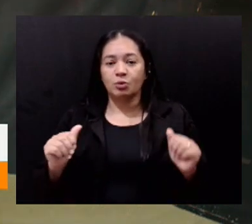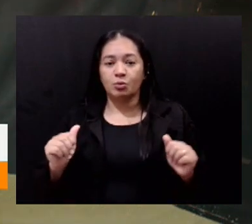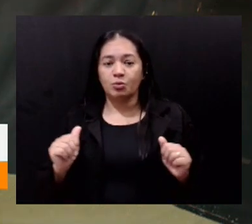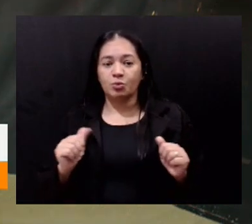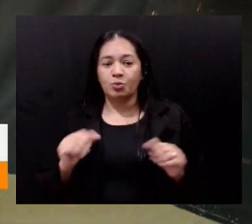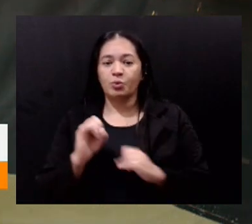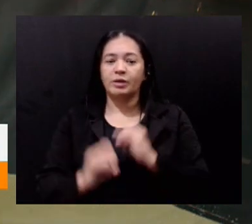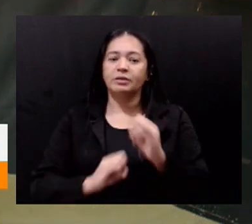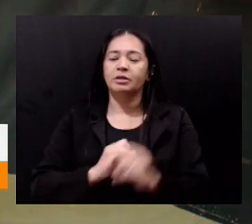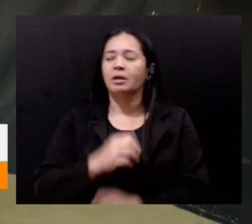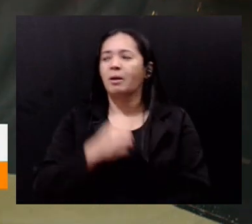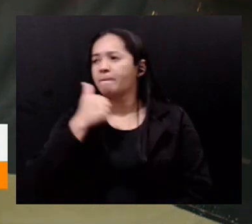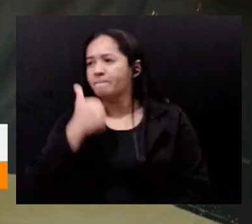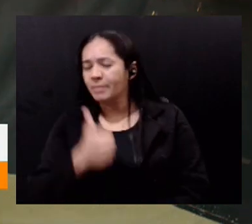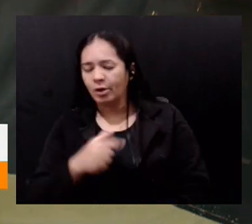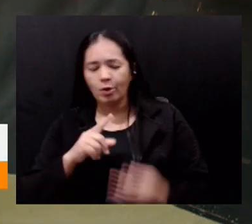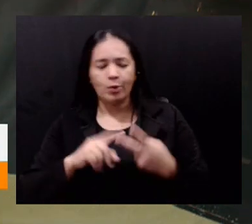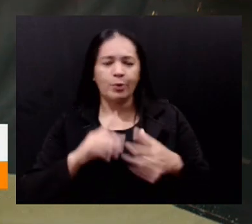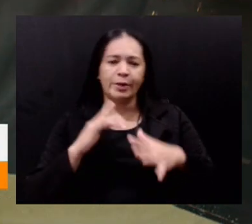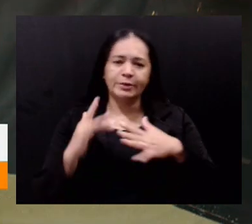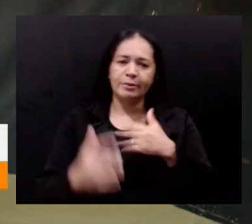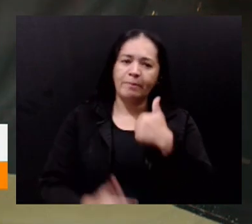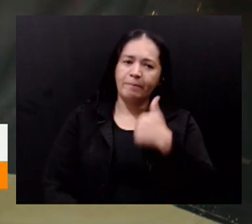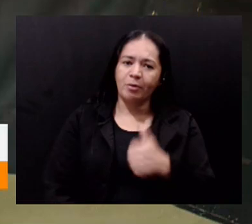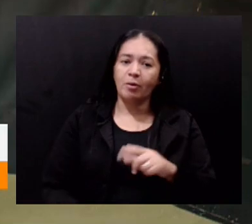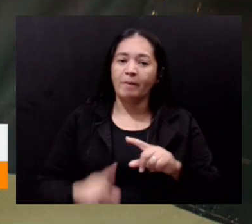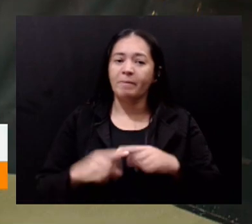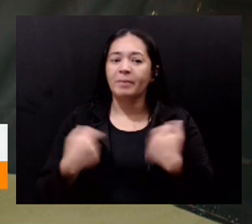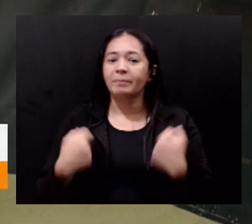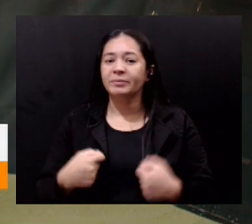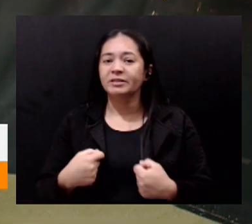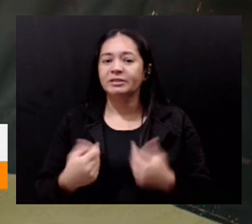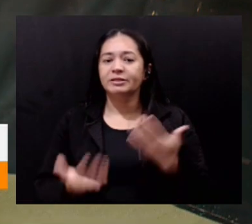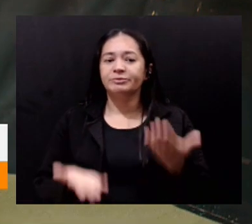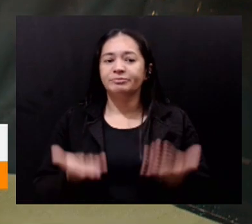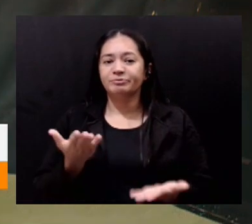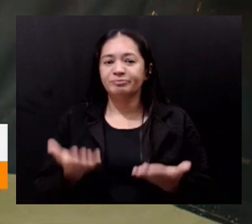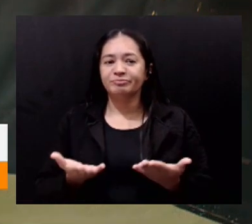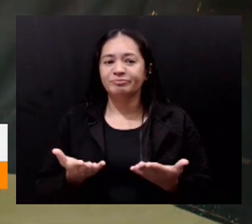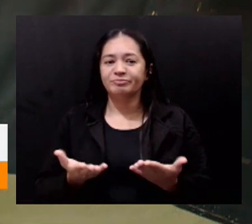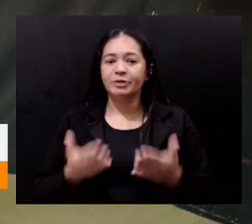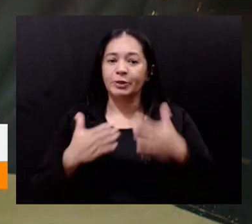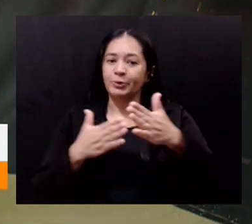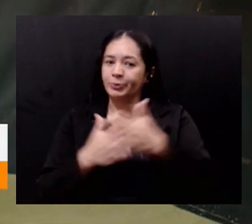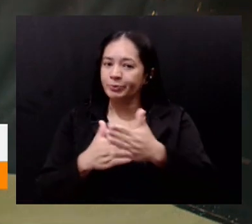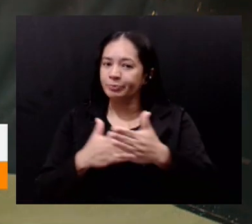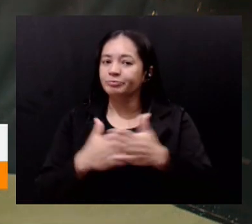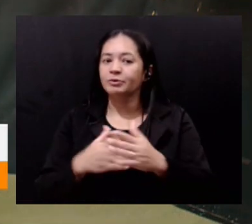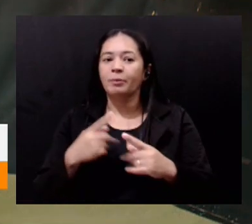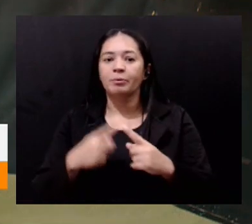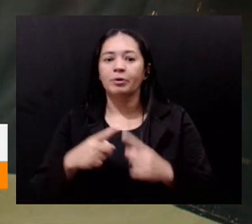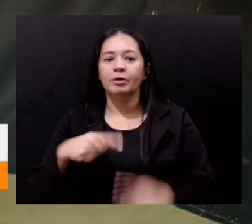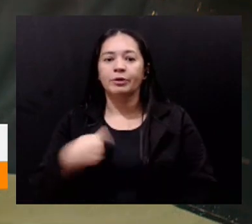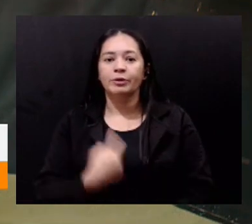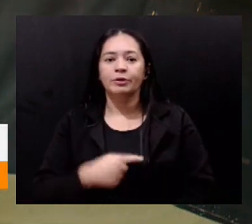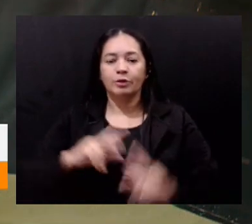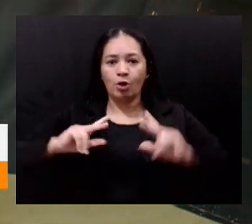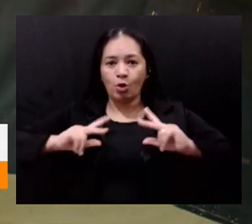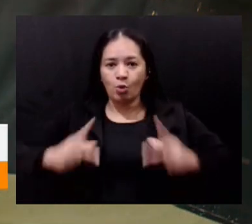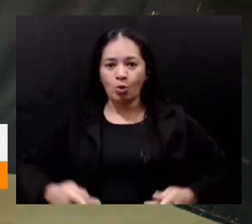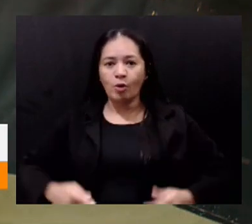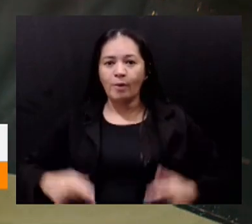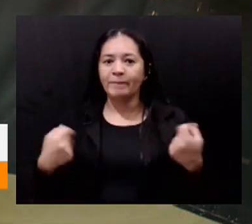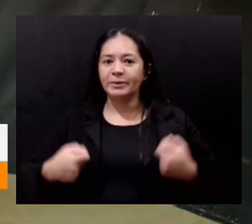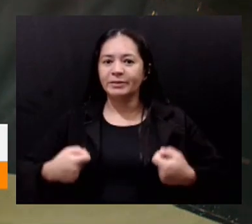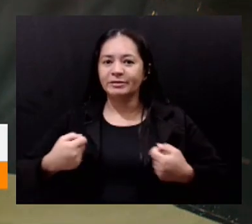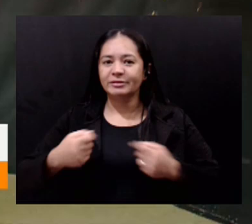boa, mas a gente precisa de um equilíbrio e de um limite, porque nós somos seres humanos, e a gente precisa socializar.